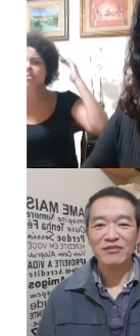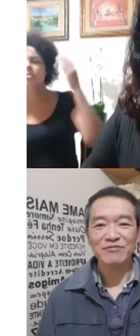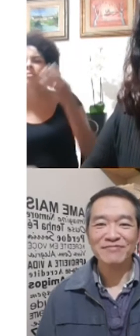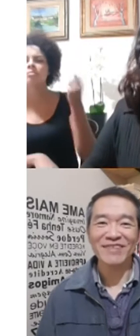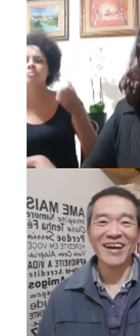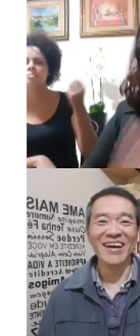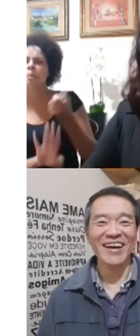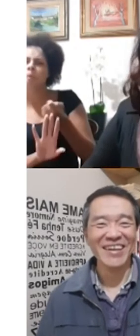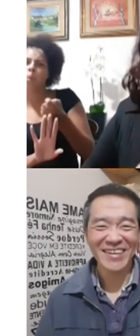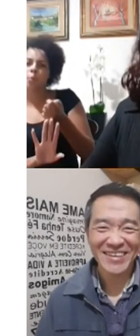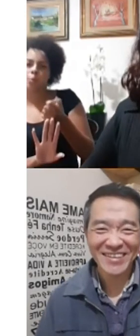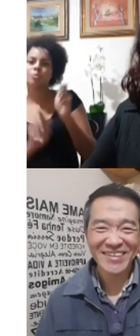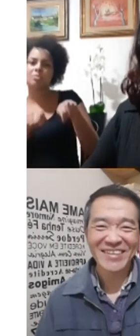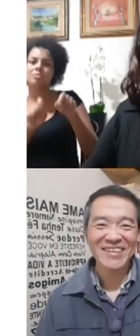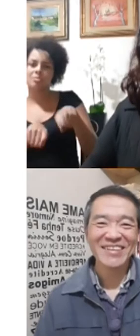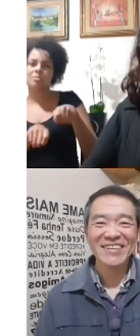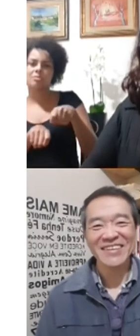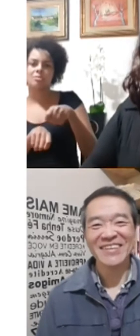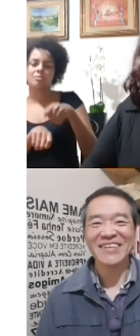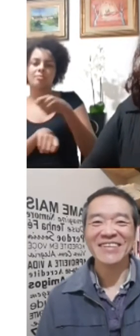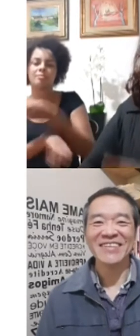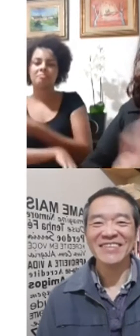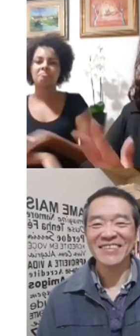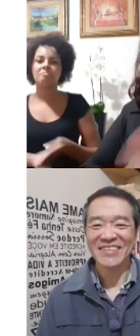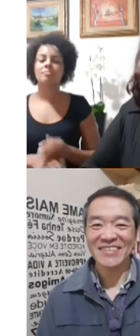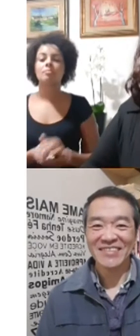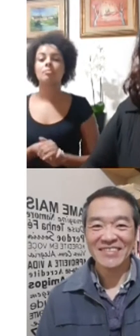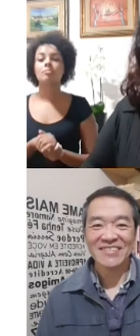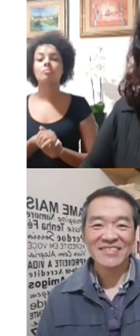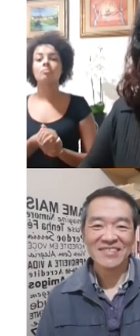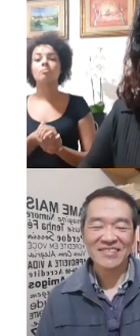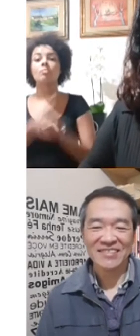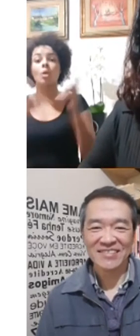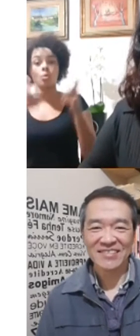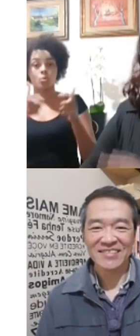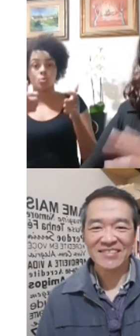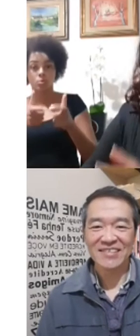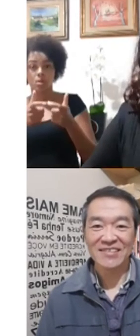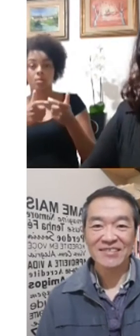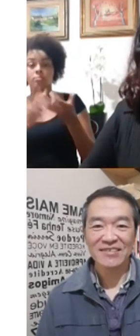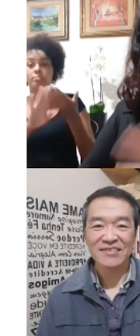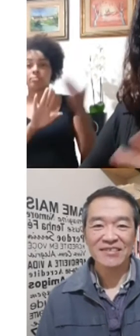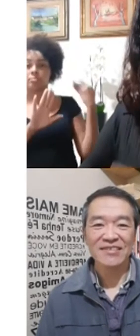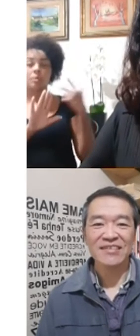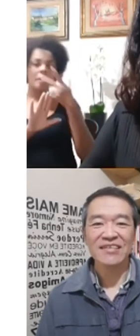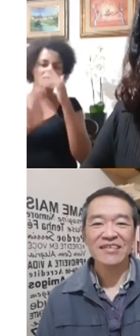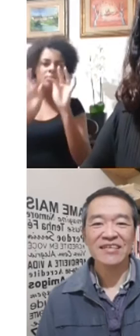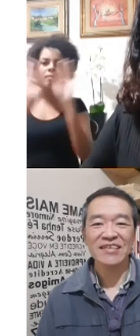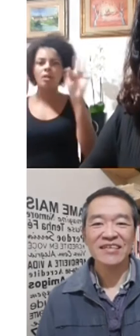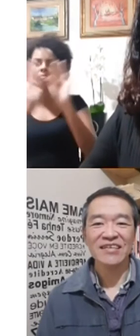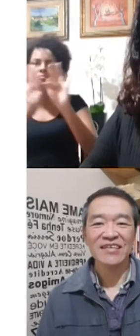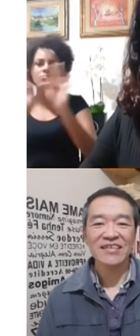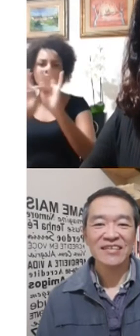um pouquinho. Um pouquinho grisalho. E o ambiente dele é um ambiente com algumas frases e